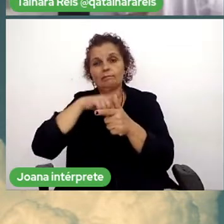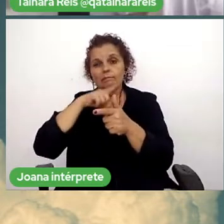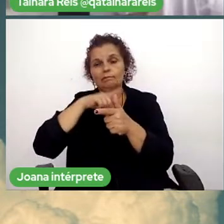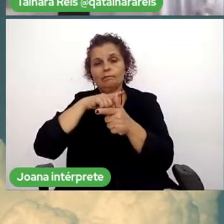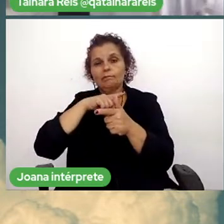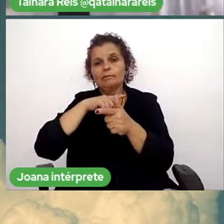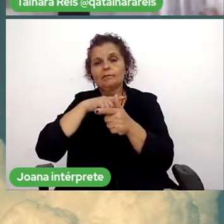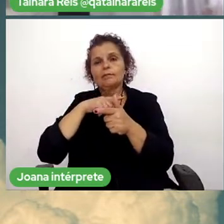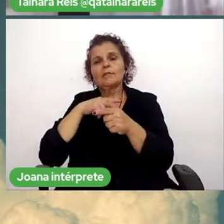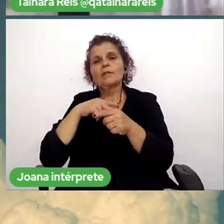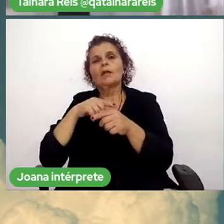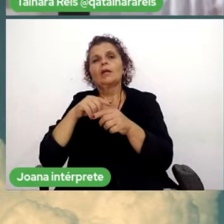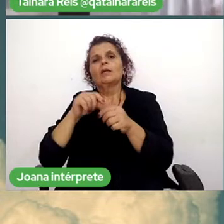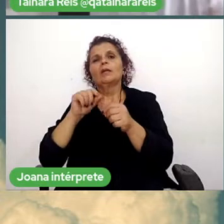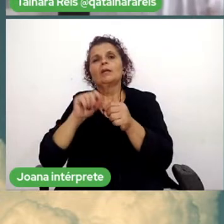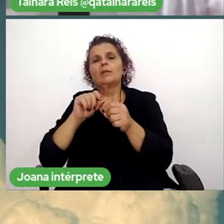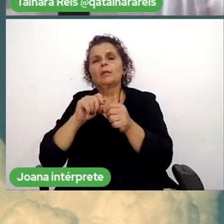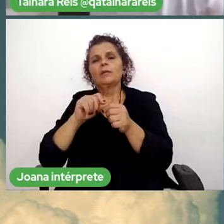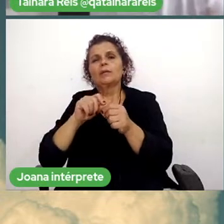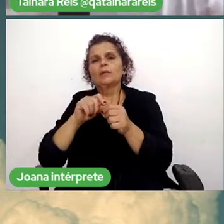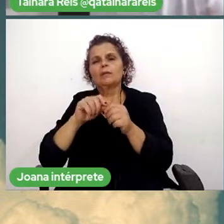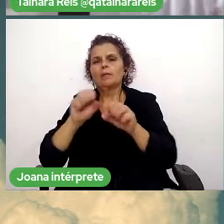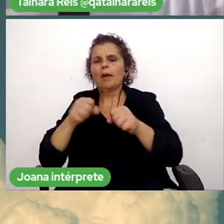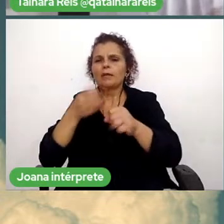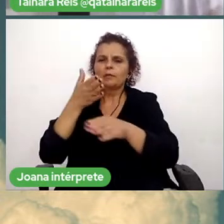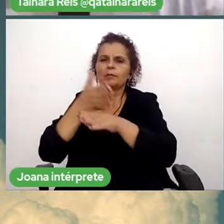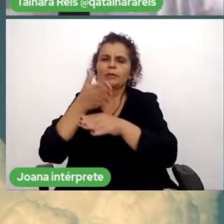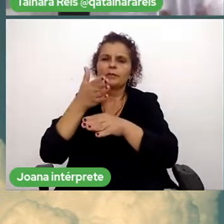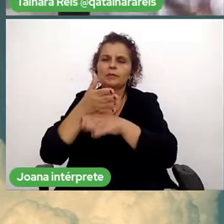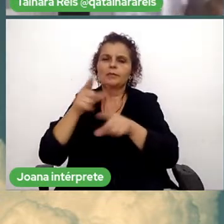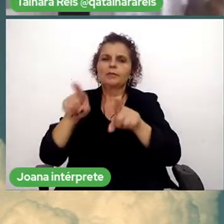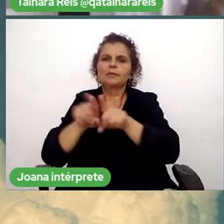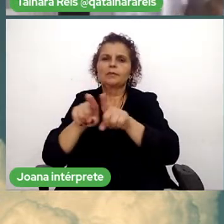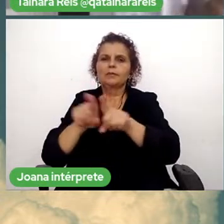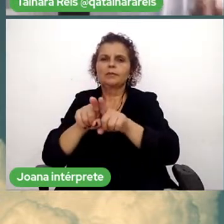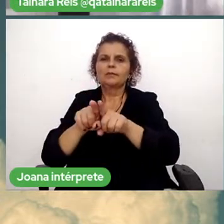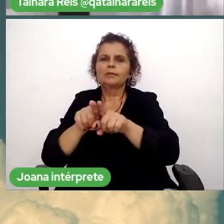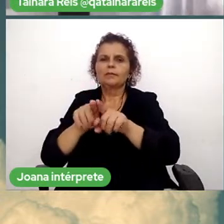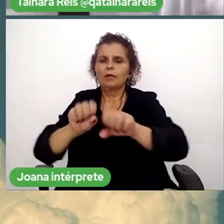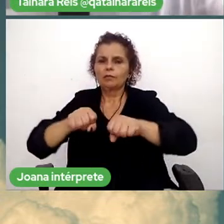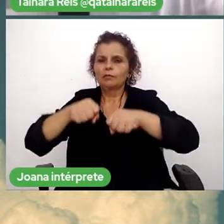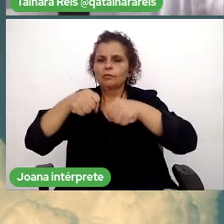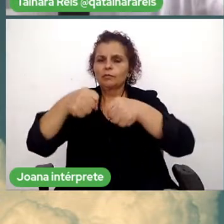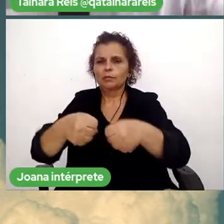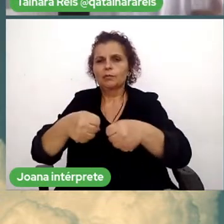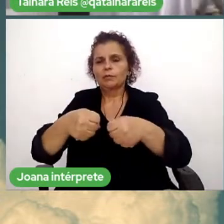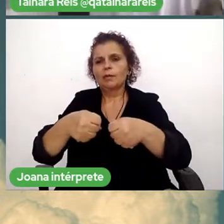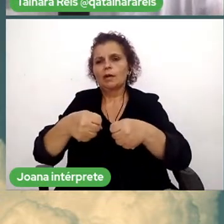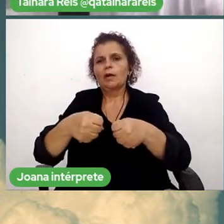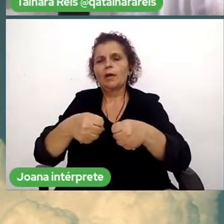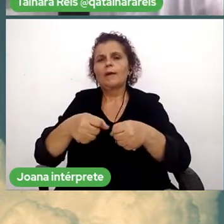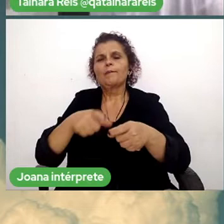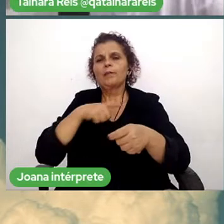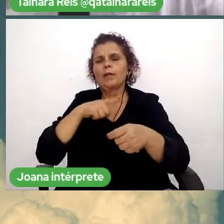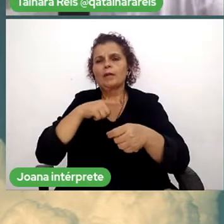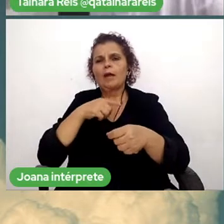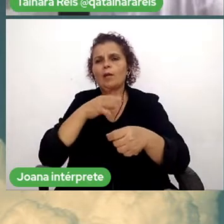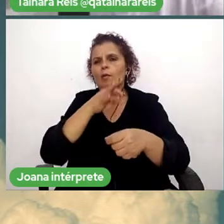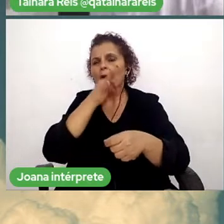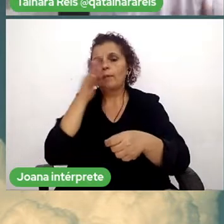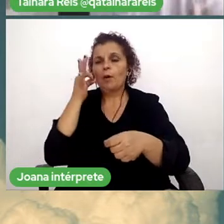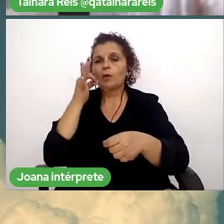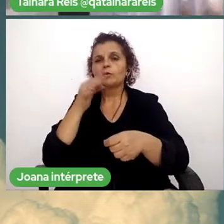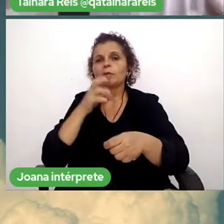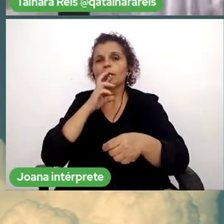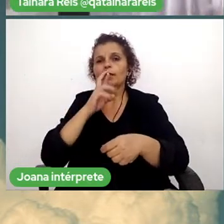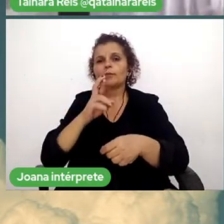esse esforço também em ser mais participativa, ele gera um excelente resultado e ele também